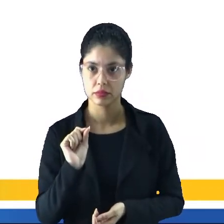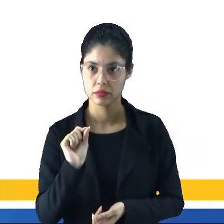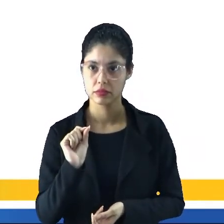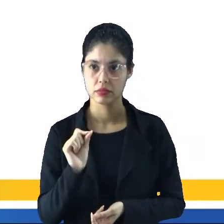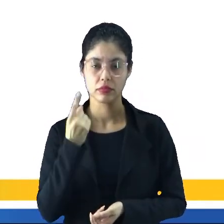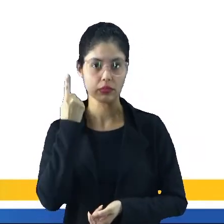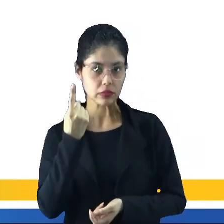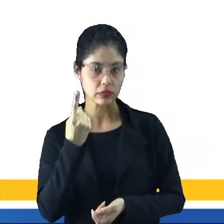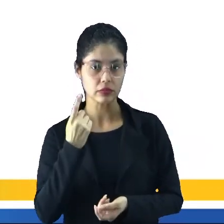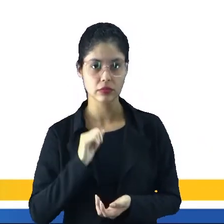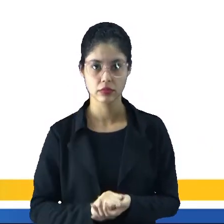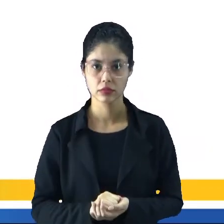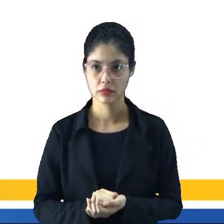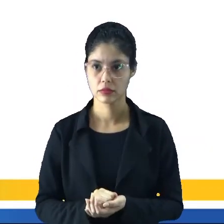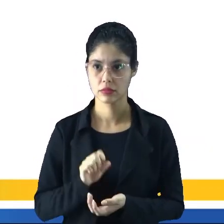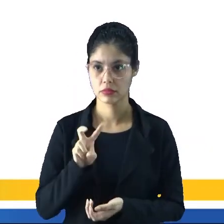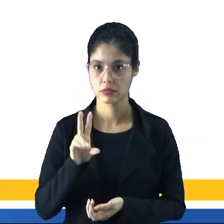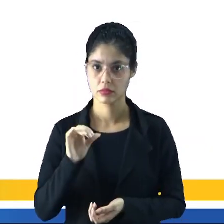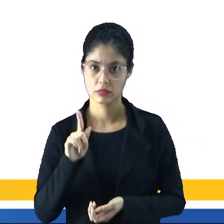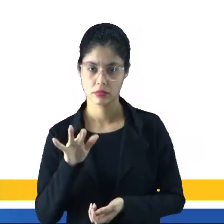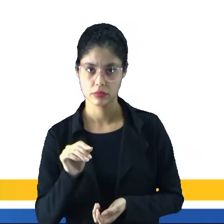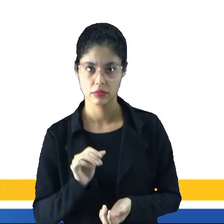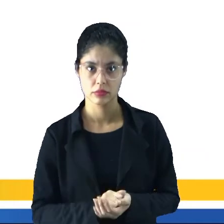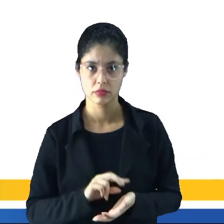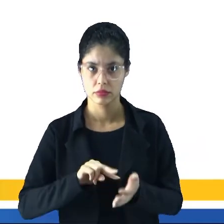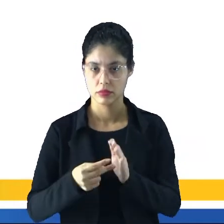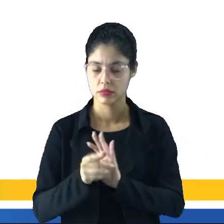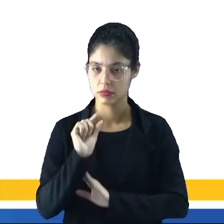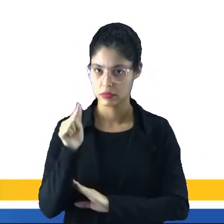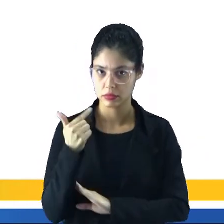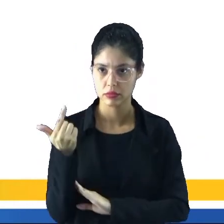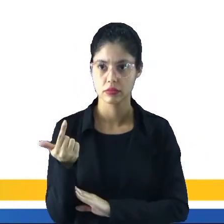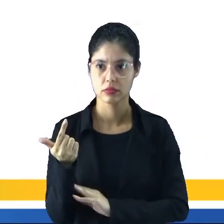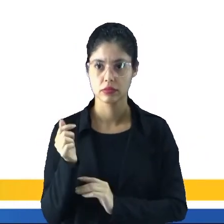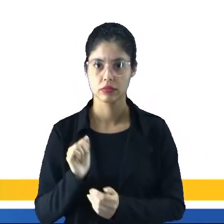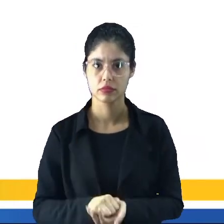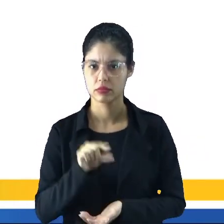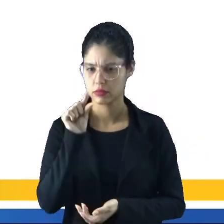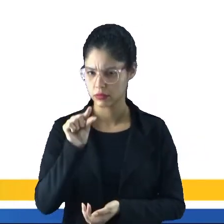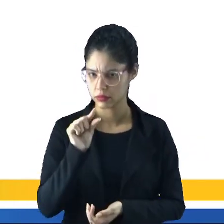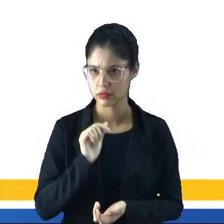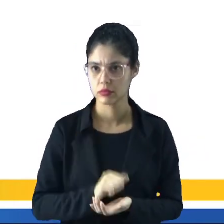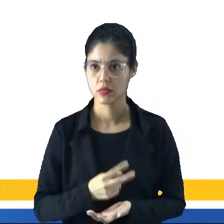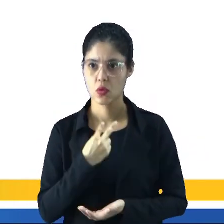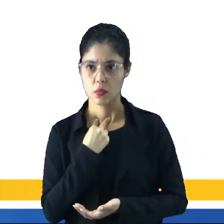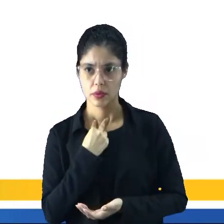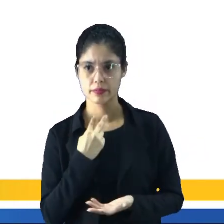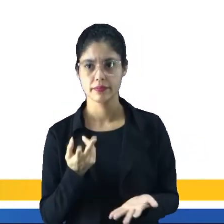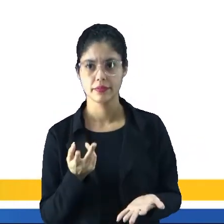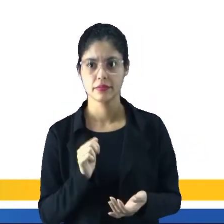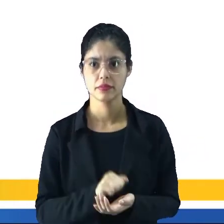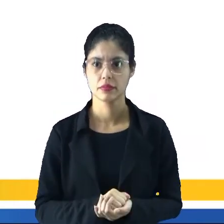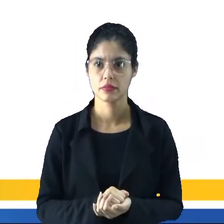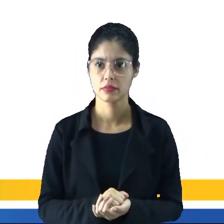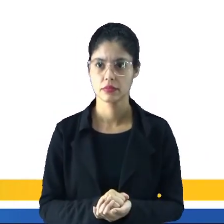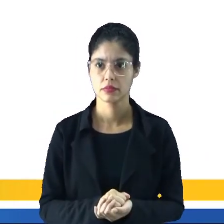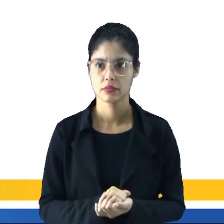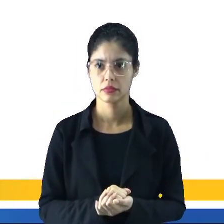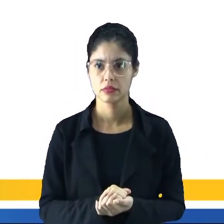um quer dizer vago, né? E o outro quer dizer ocupado. Então,